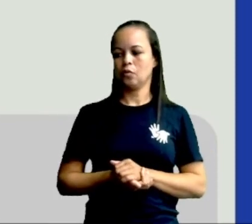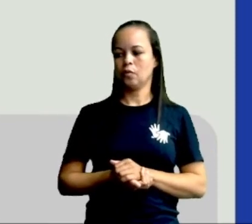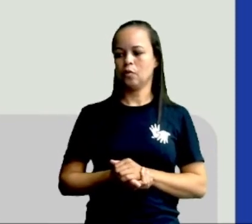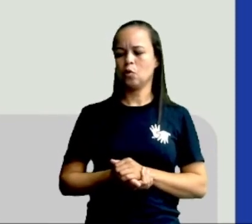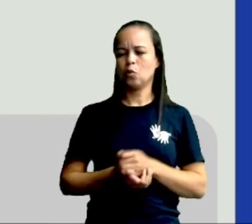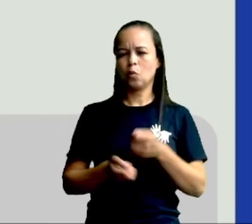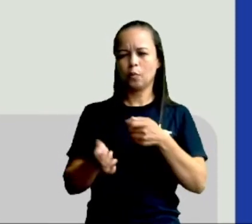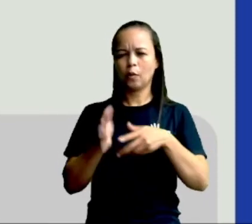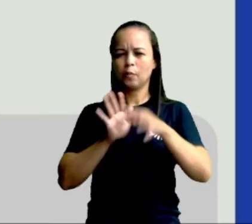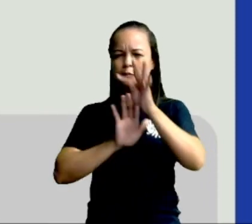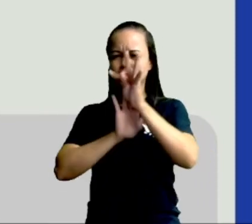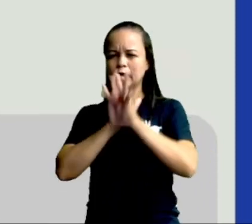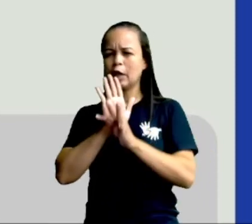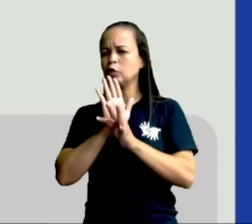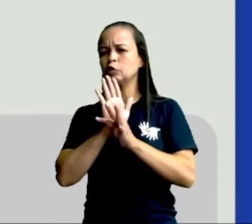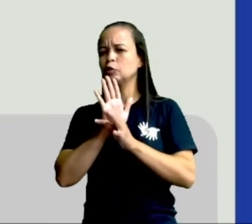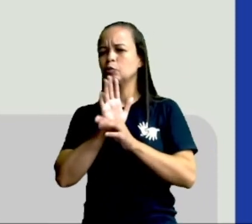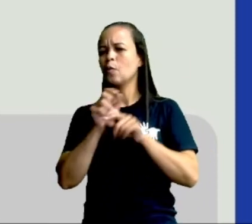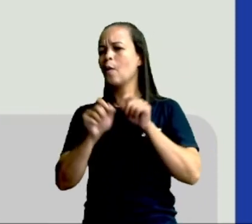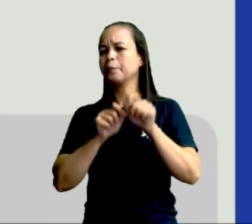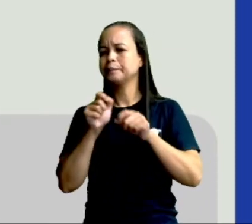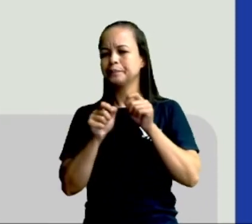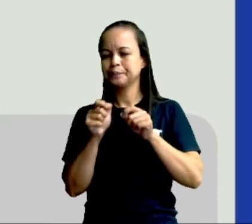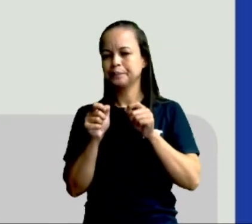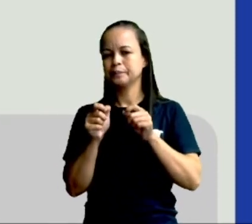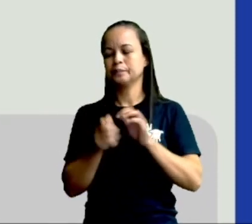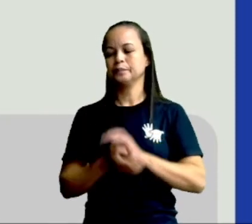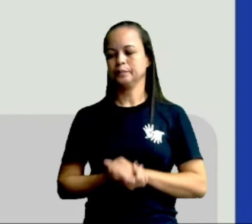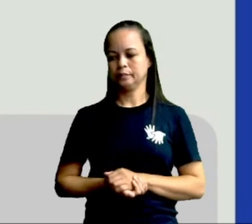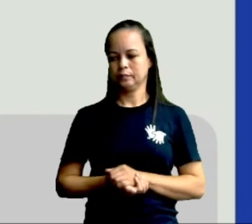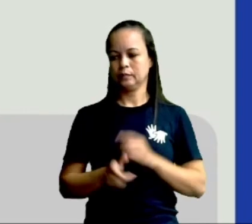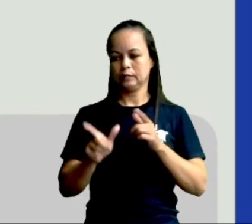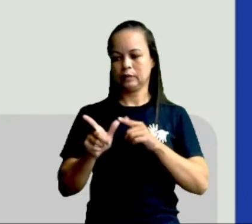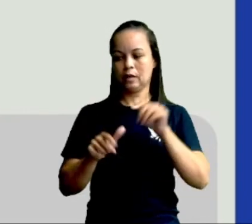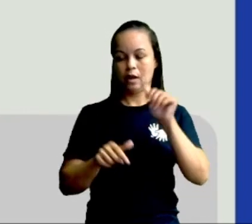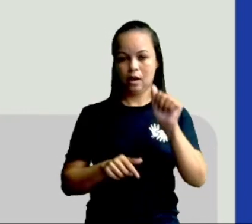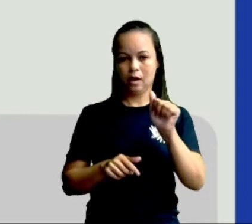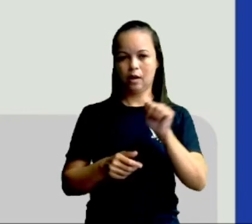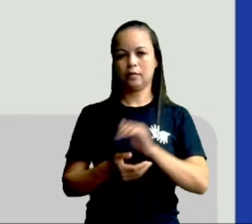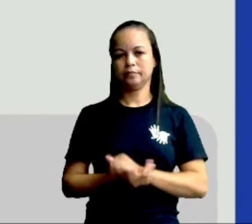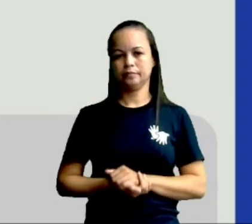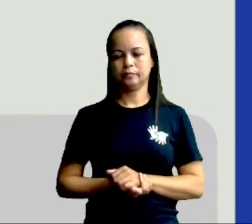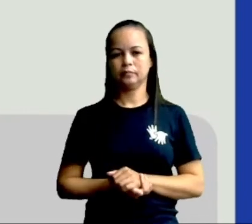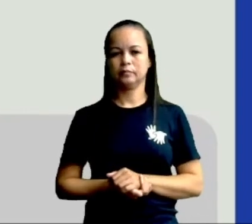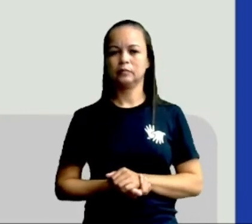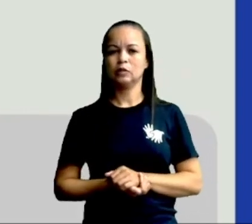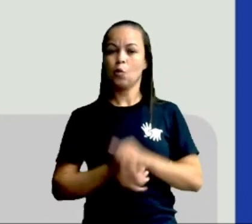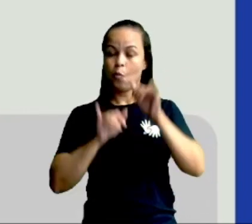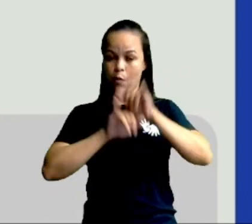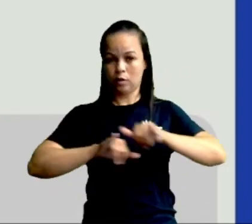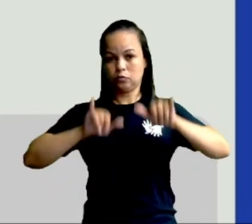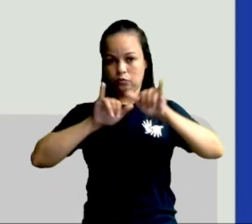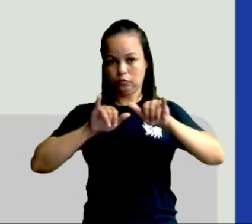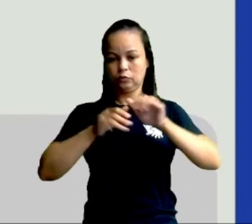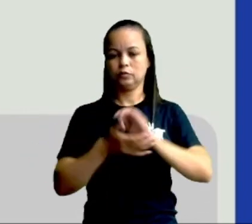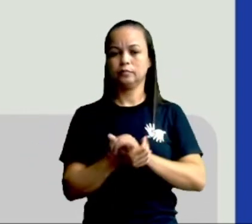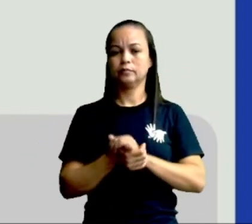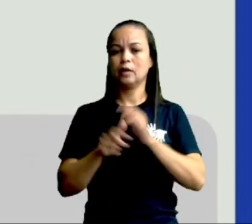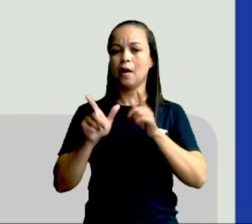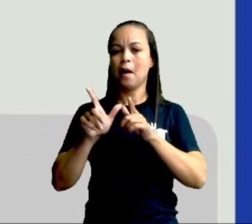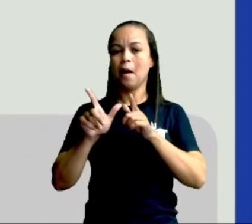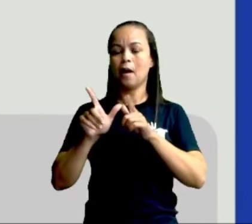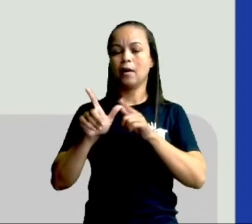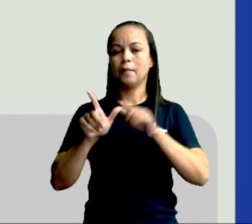o propósito do texto é. Letra A, advertise, um anúncio. Letra B,